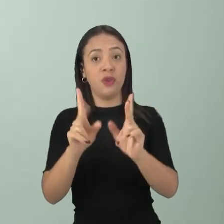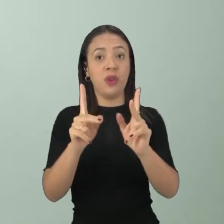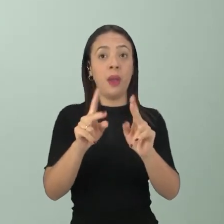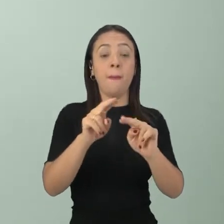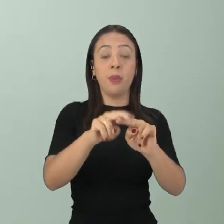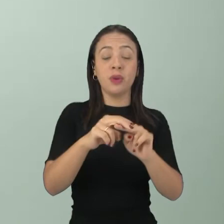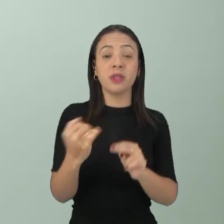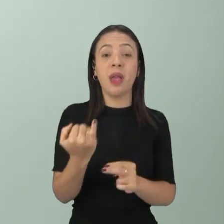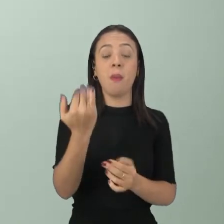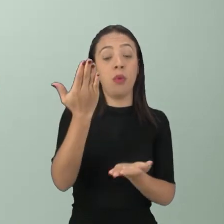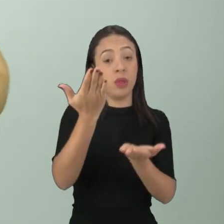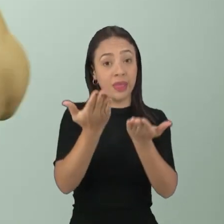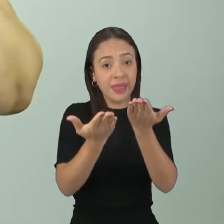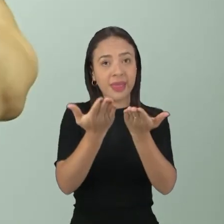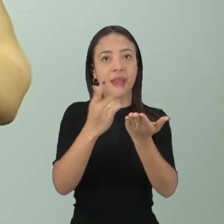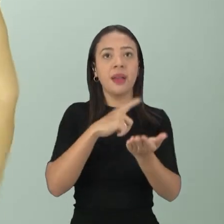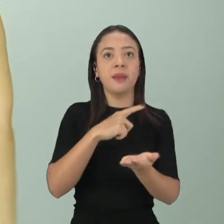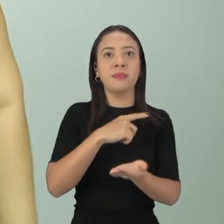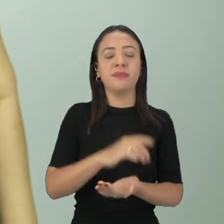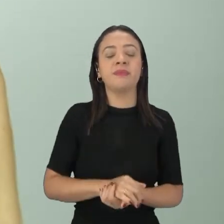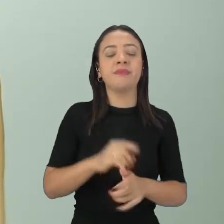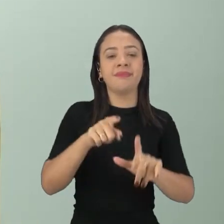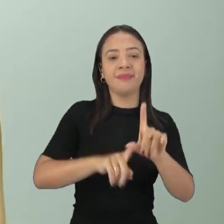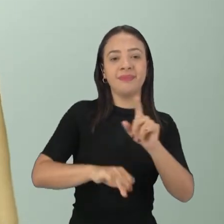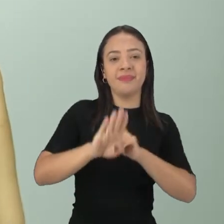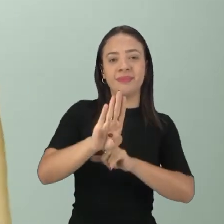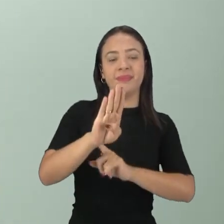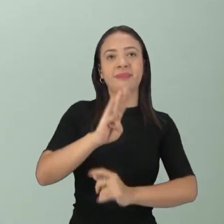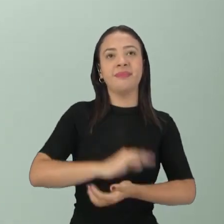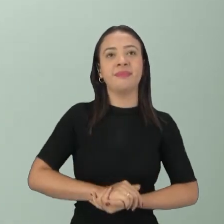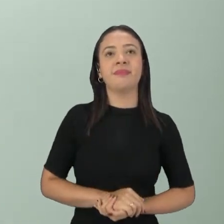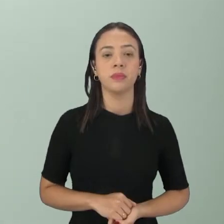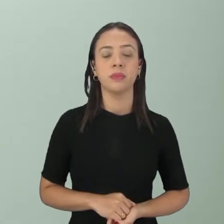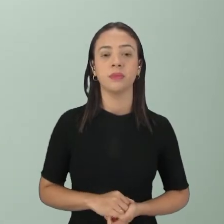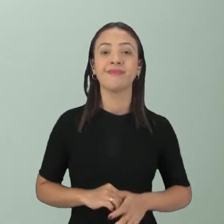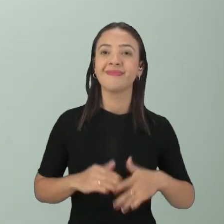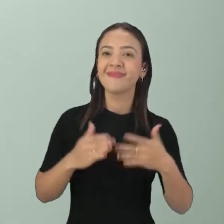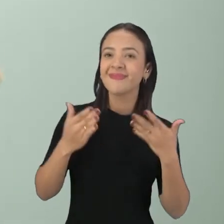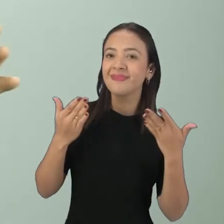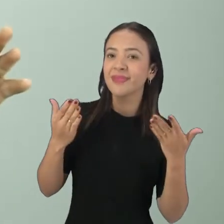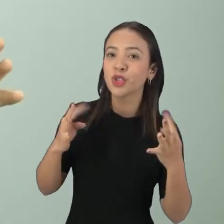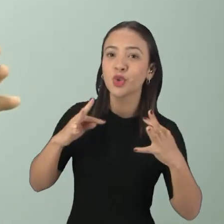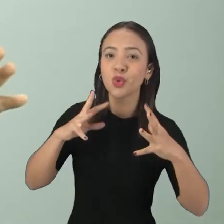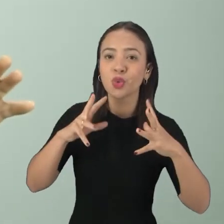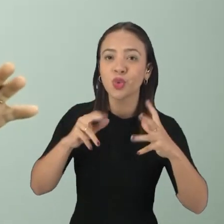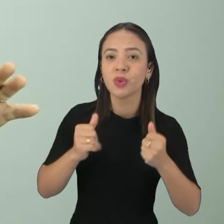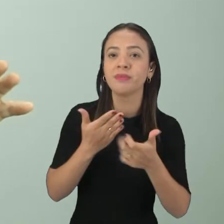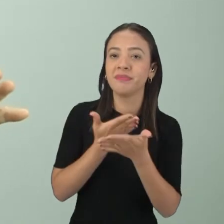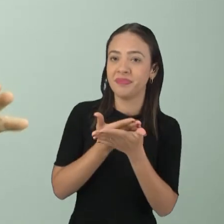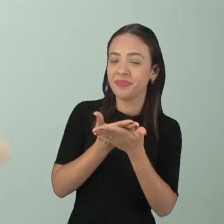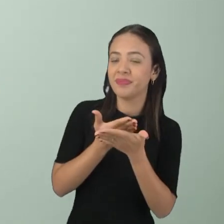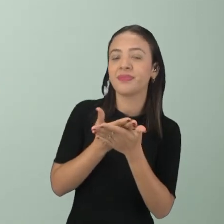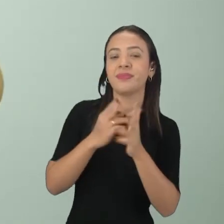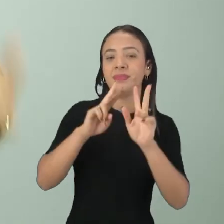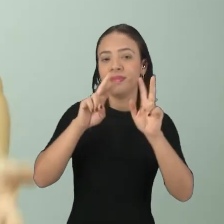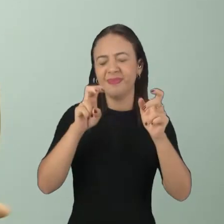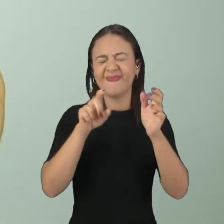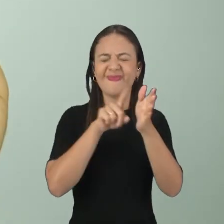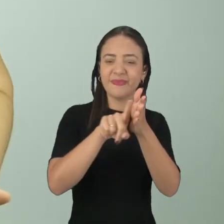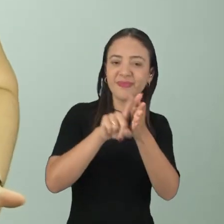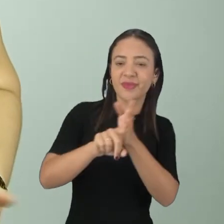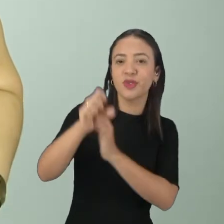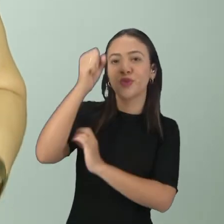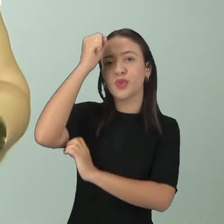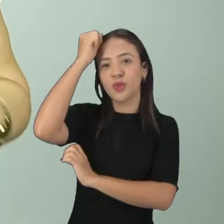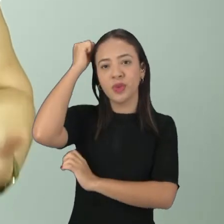e que é importante se pensar nisso. Então, letra B. Então, diante de tudo que vimos sobre questões